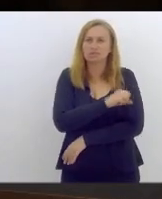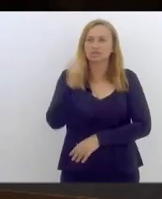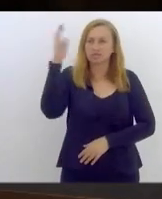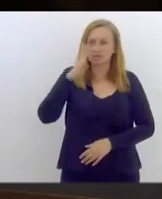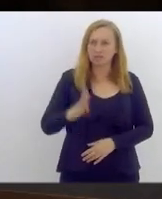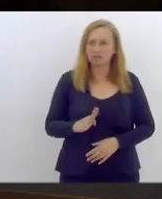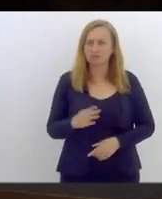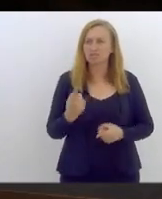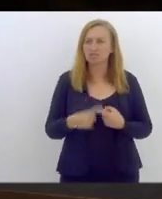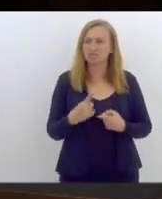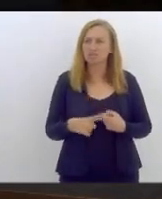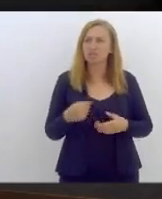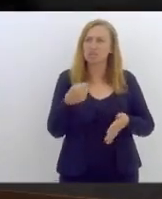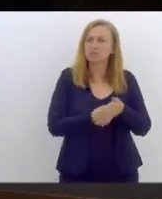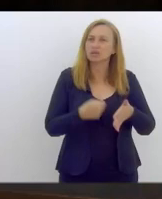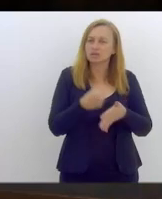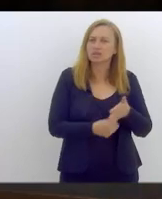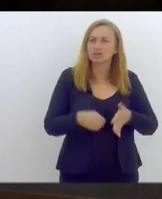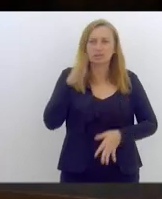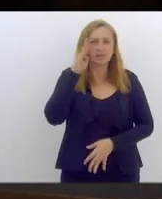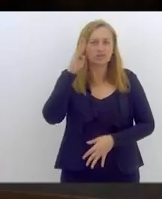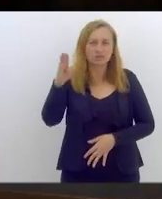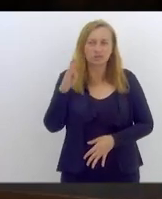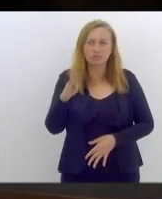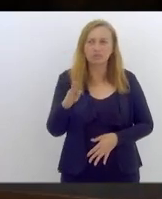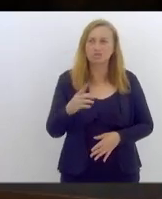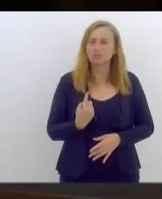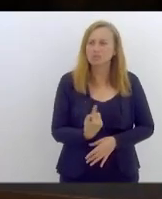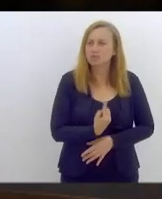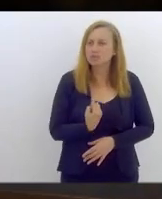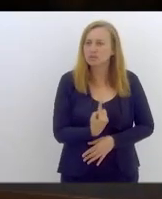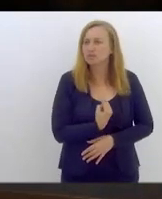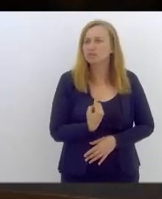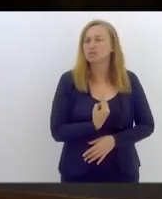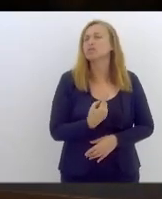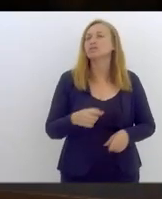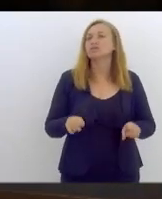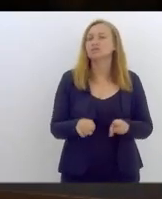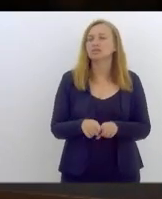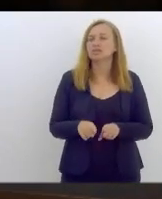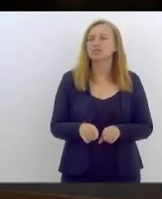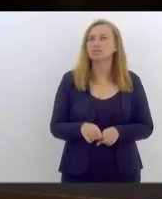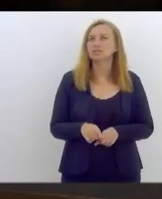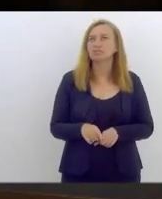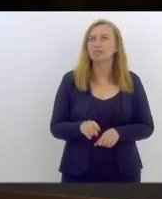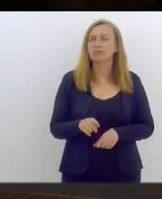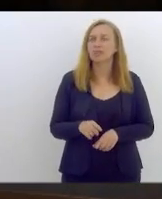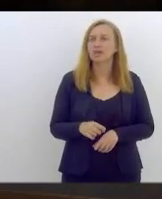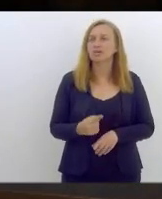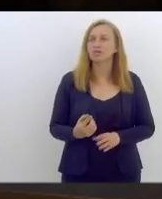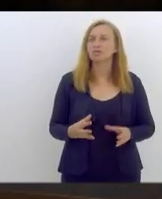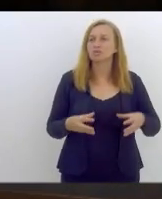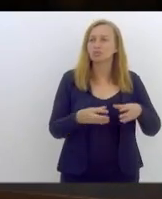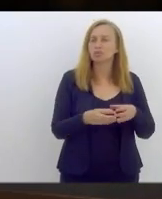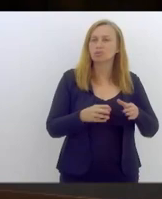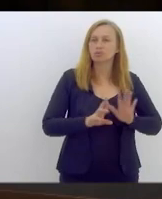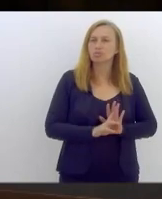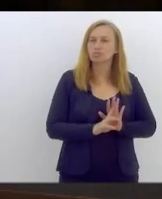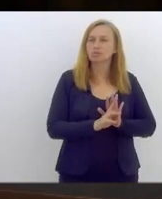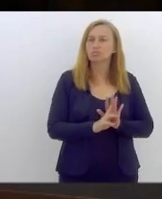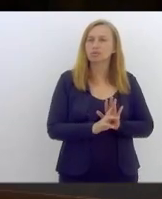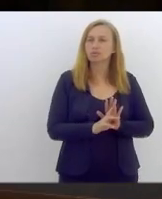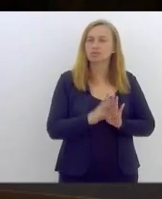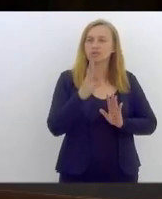Brasil, porque tem lutado fundamentalmente em isolamento e é um dos movimentos que serve de exemplo